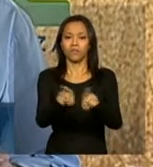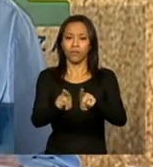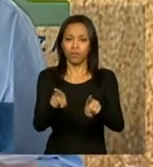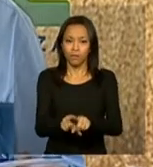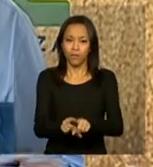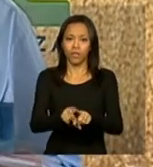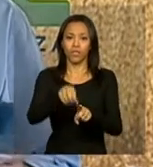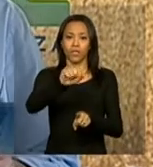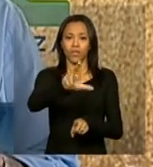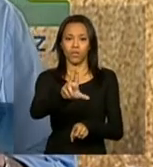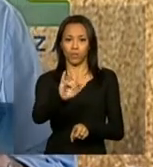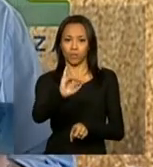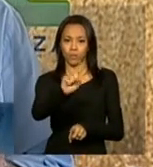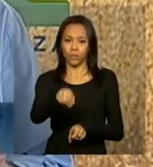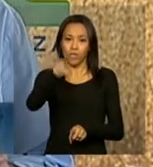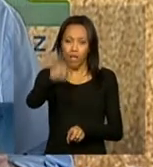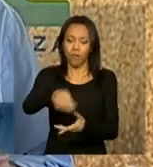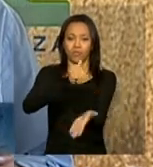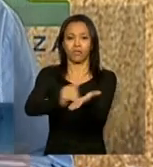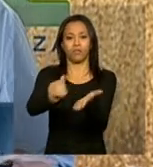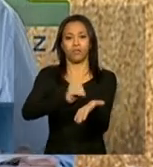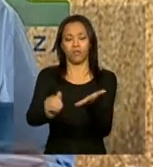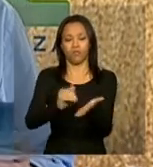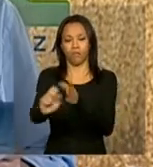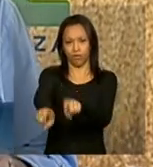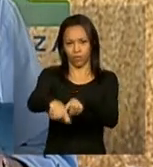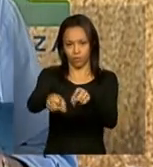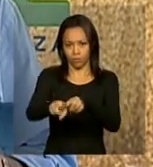Carlos Alessio, secretário da Agricultura,